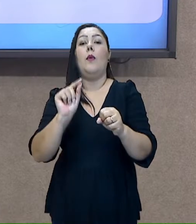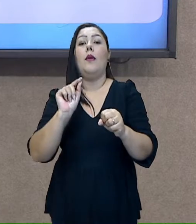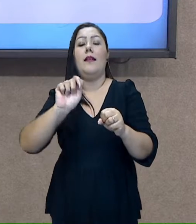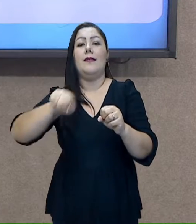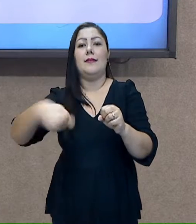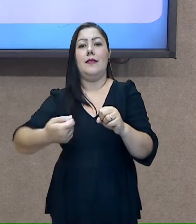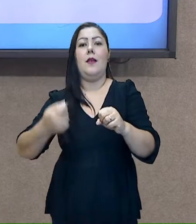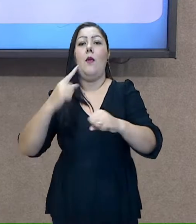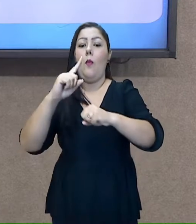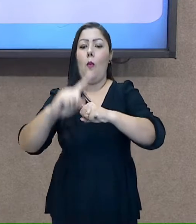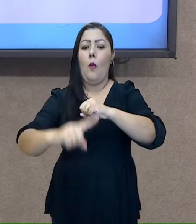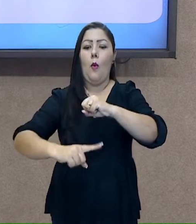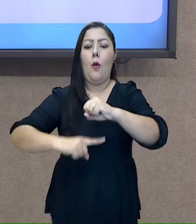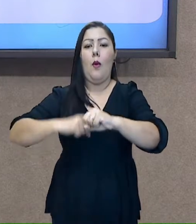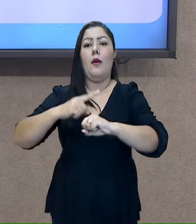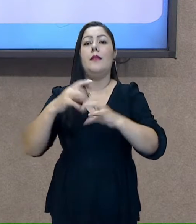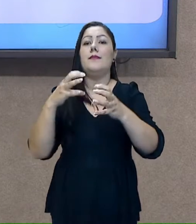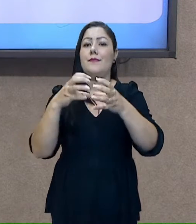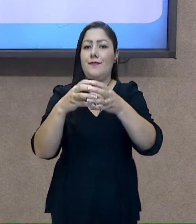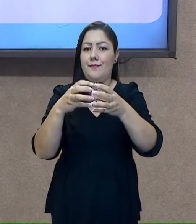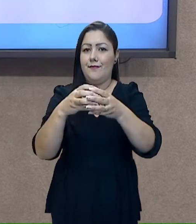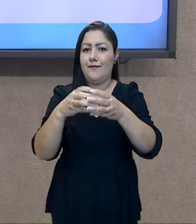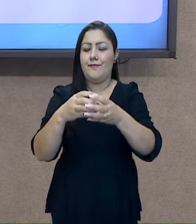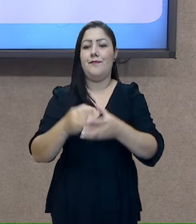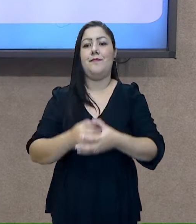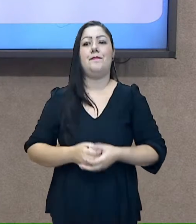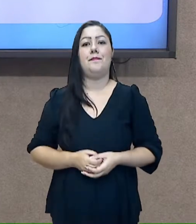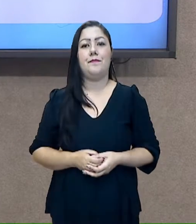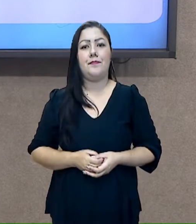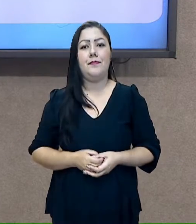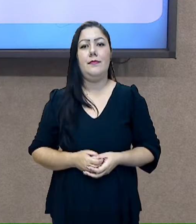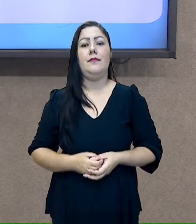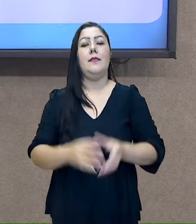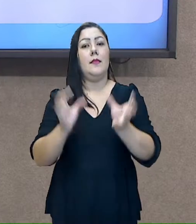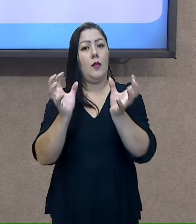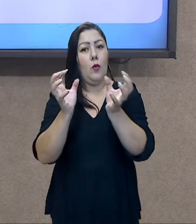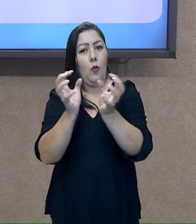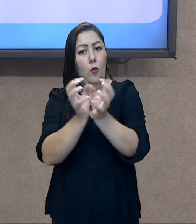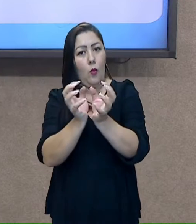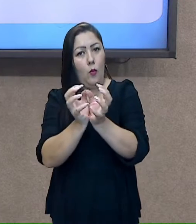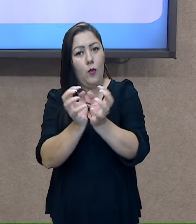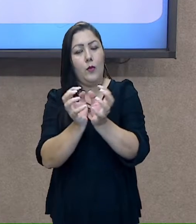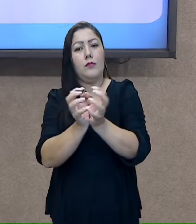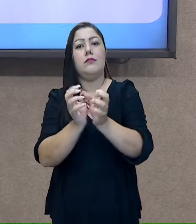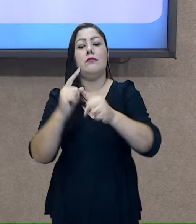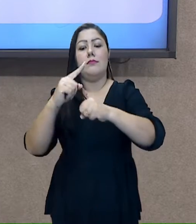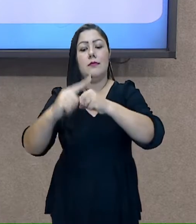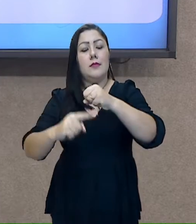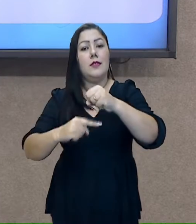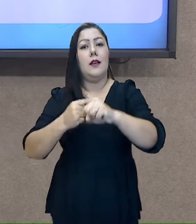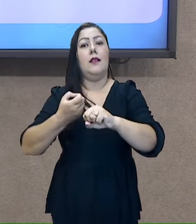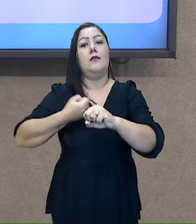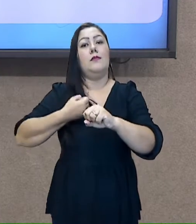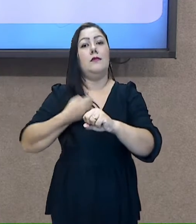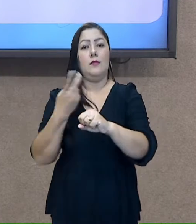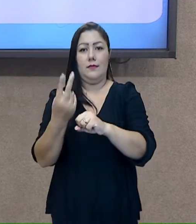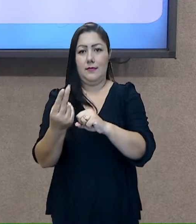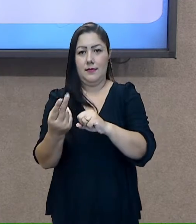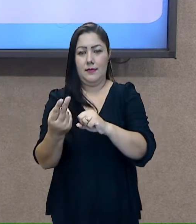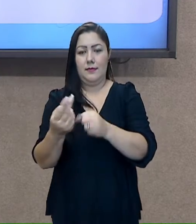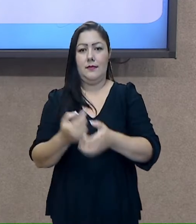elemento químico. Então, o que é elemento químico? Conjunto de átomos de mesmo número